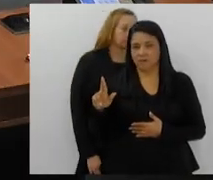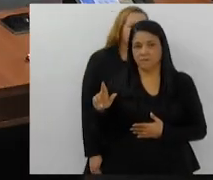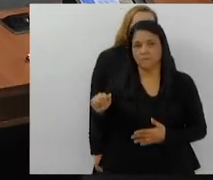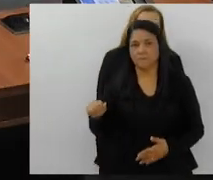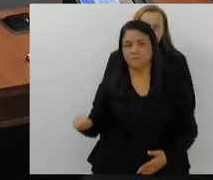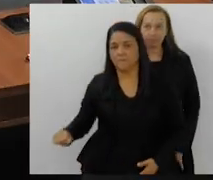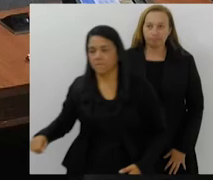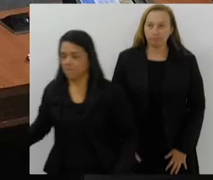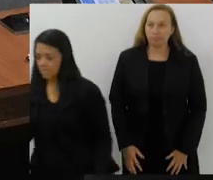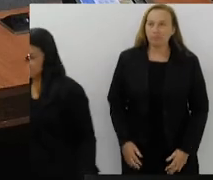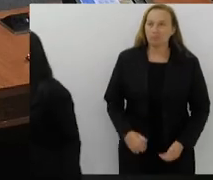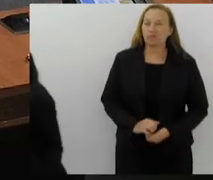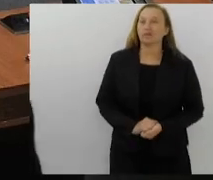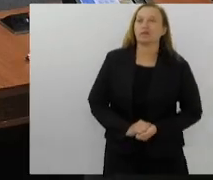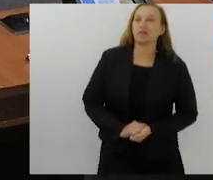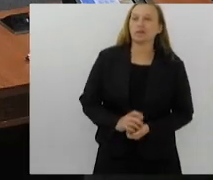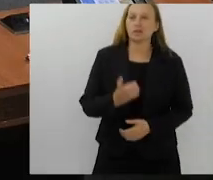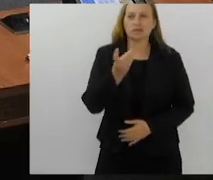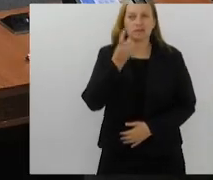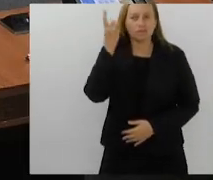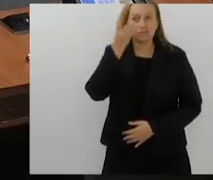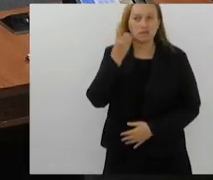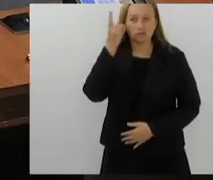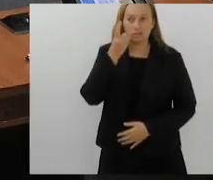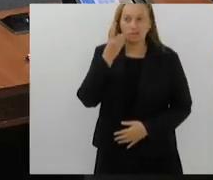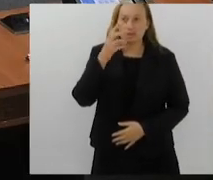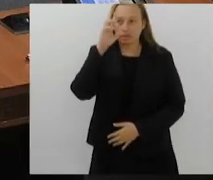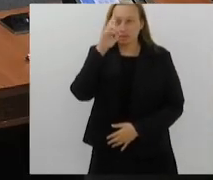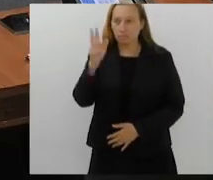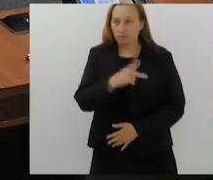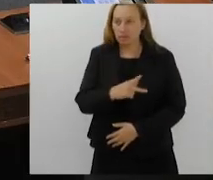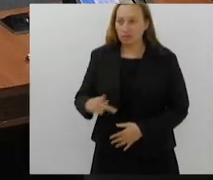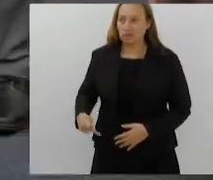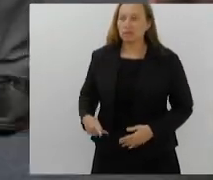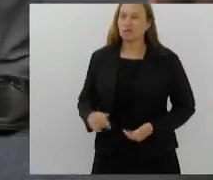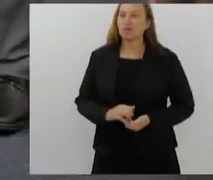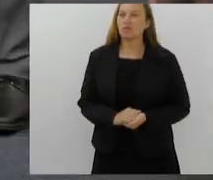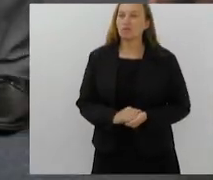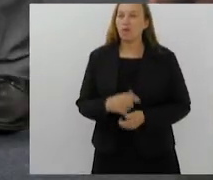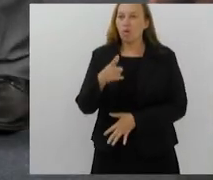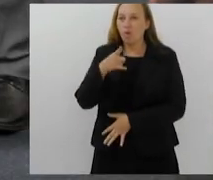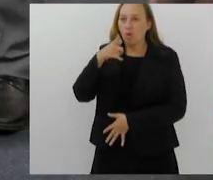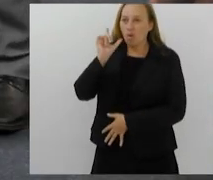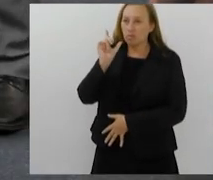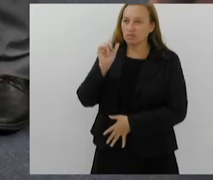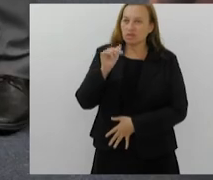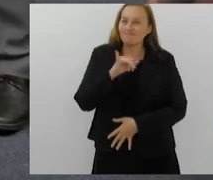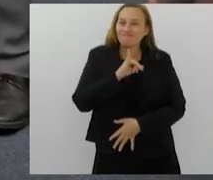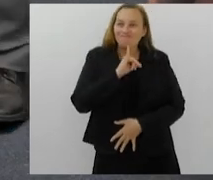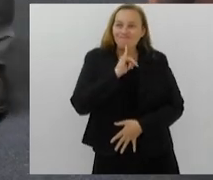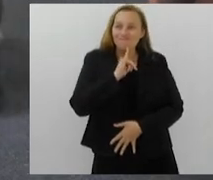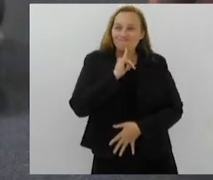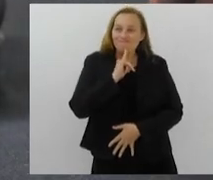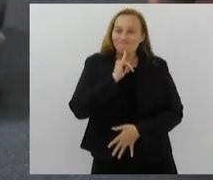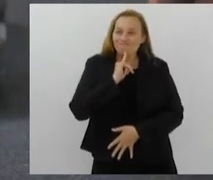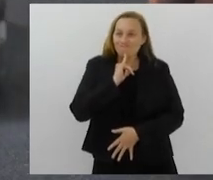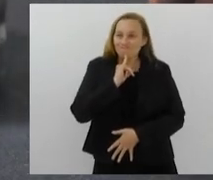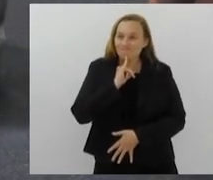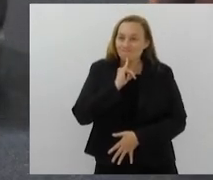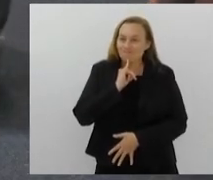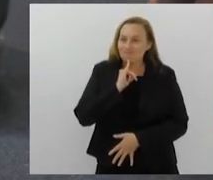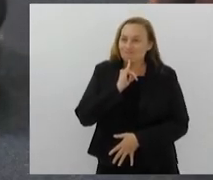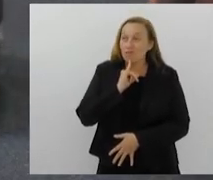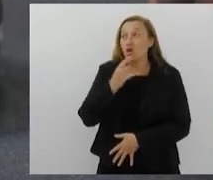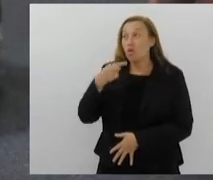Bittencourt. Pois não, deputado. Presidente, vim aqui ontem, infelizmente, tive uma agenda em Brasília, não pude